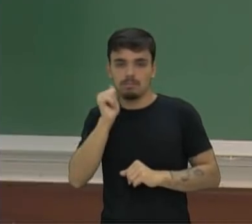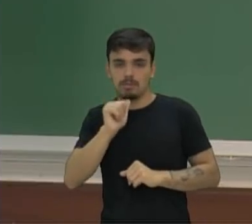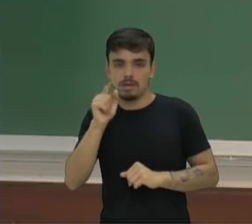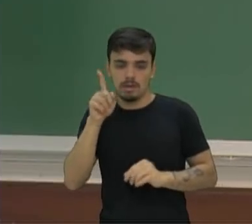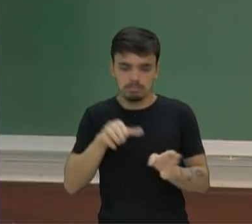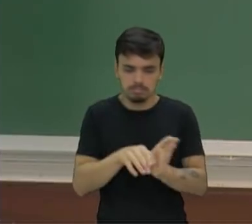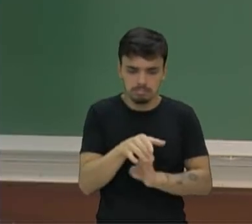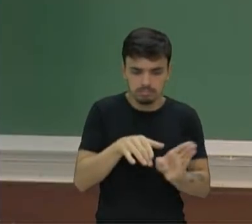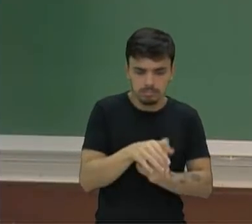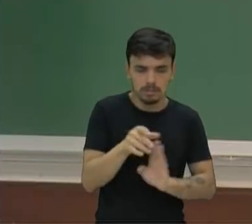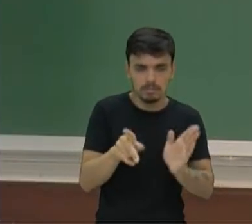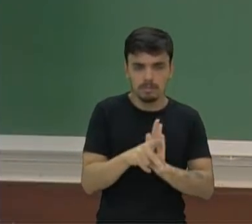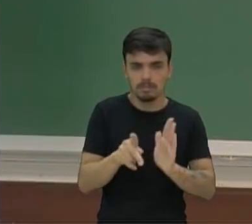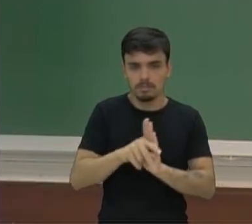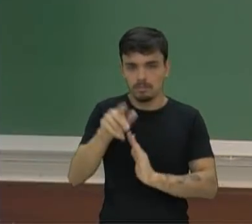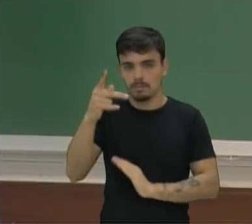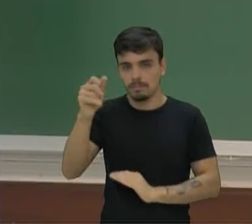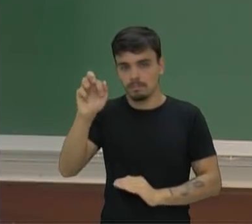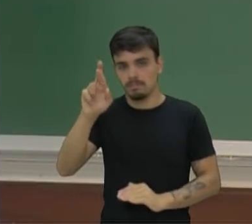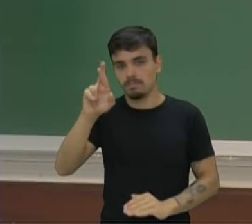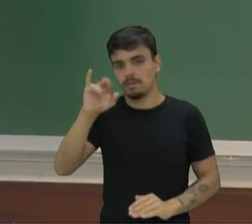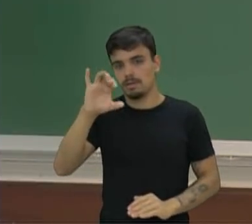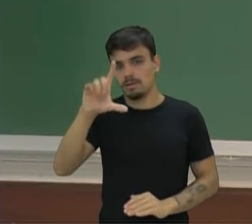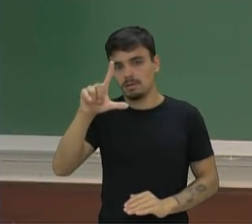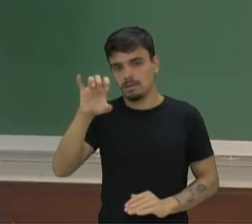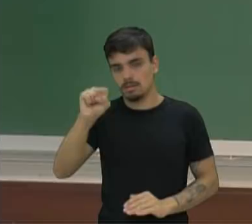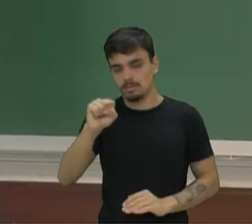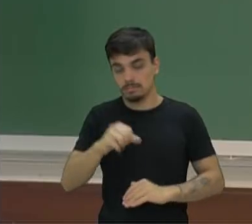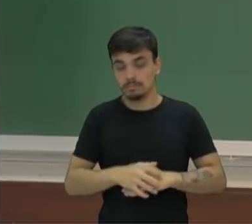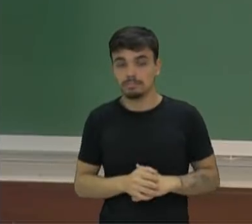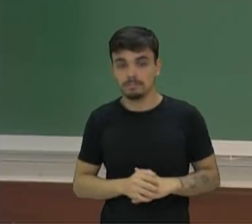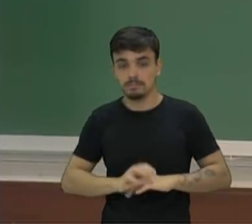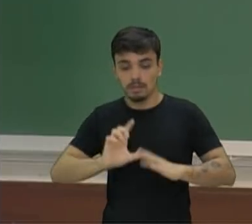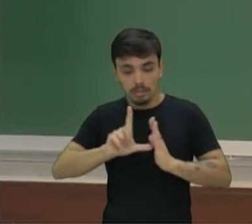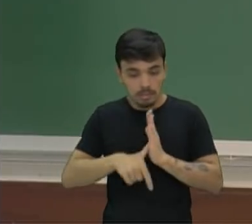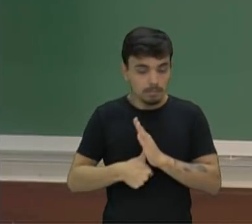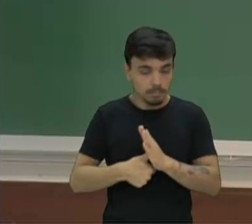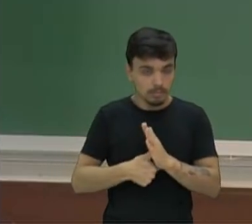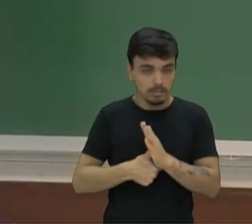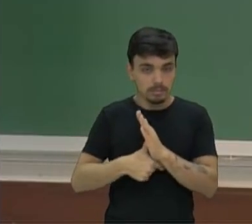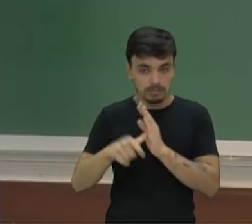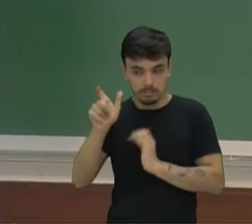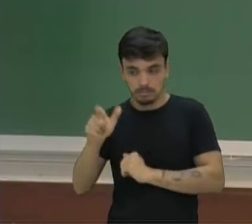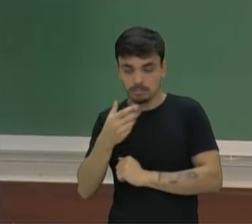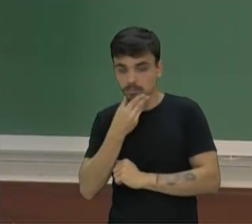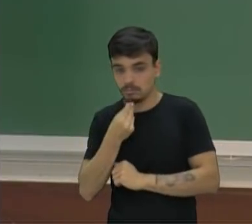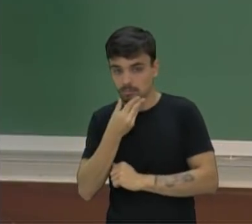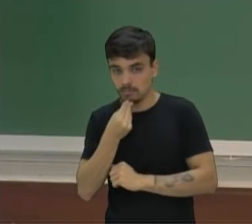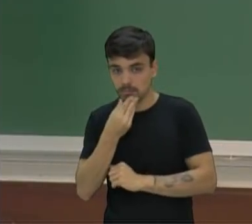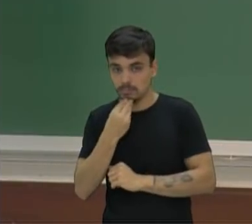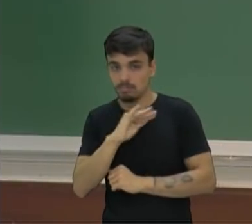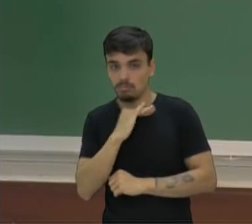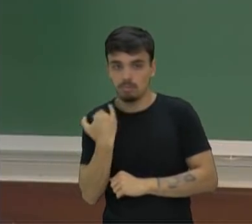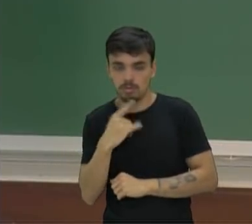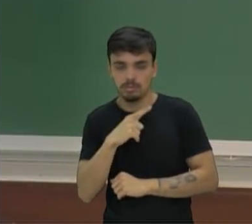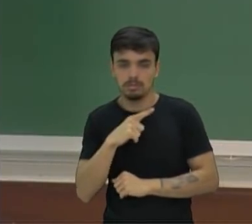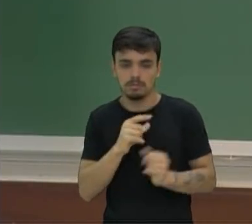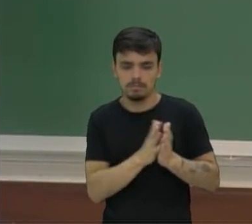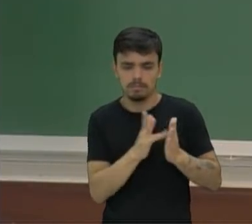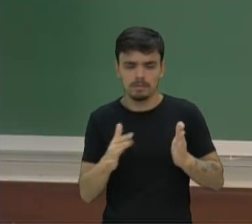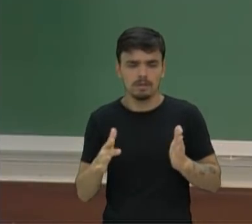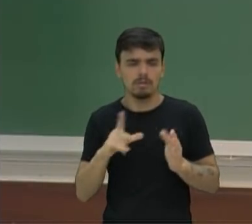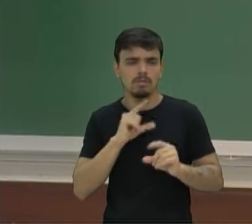conselheira do Péricles, e isso tem uma curiosidade muito interessante. Após a morte de Péricles, houve um chamado período, uma